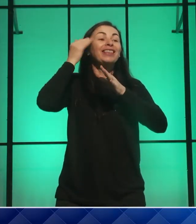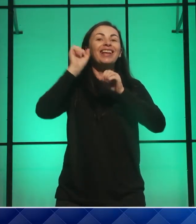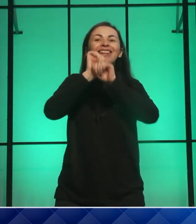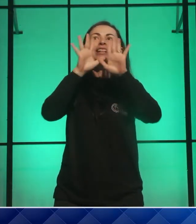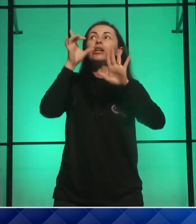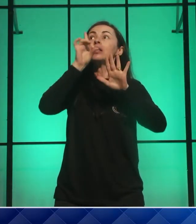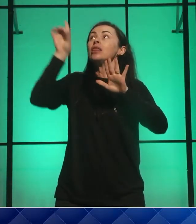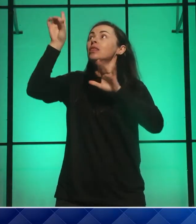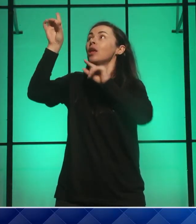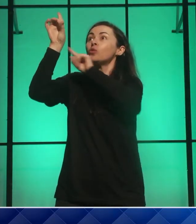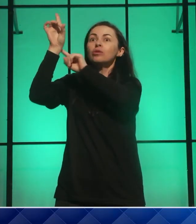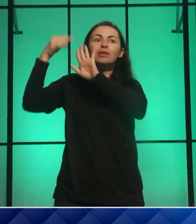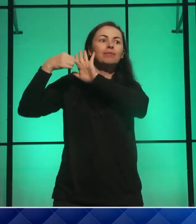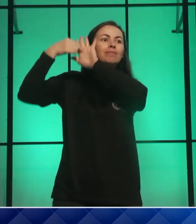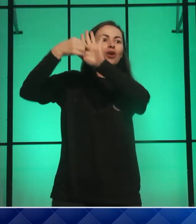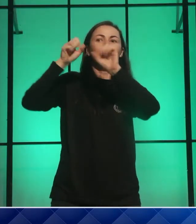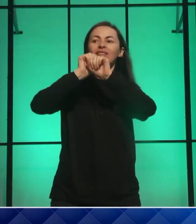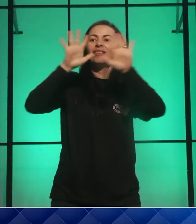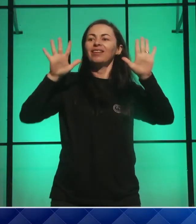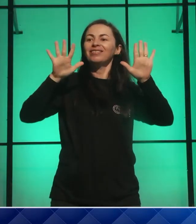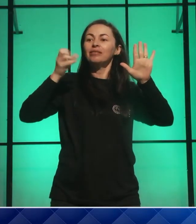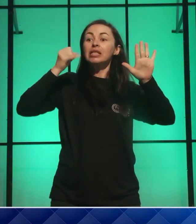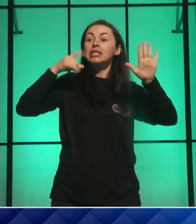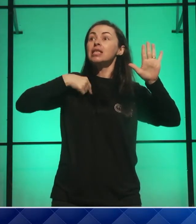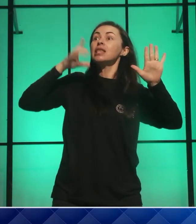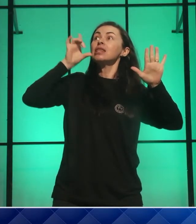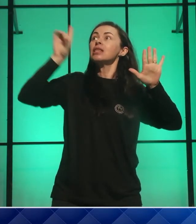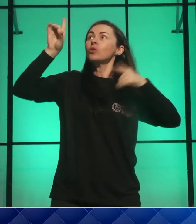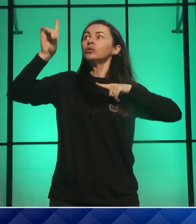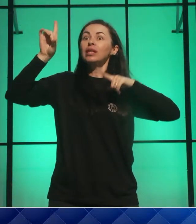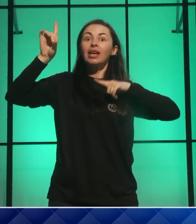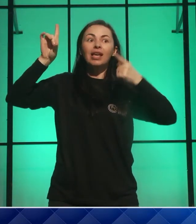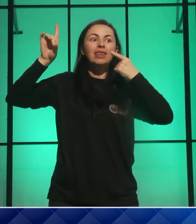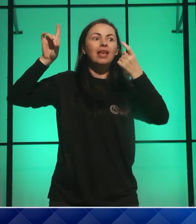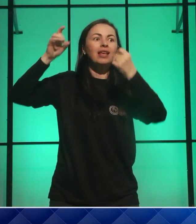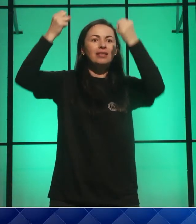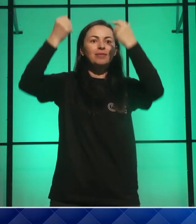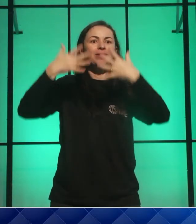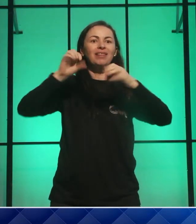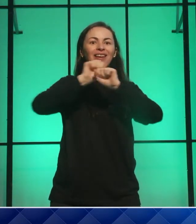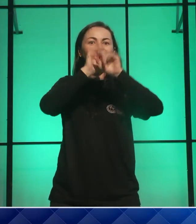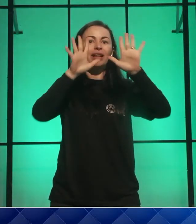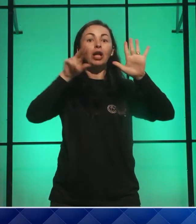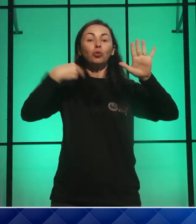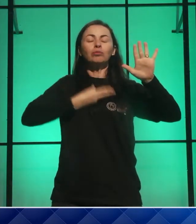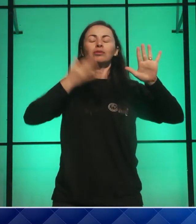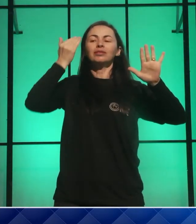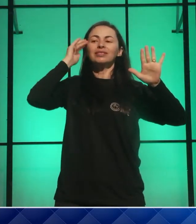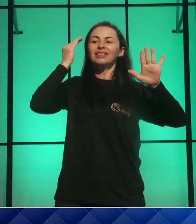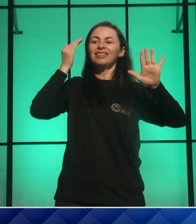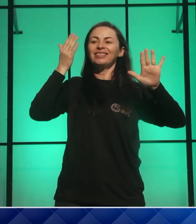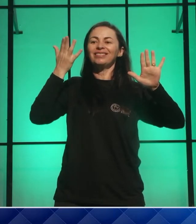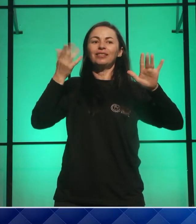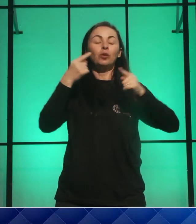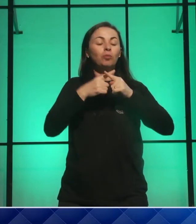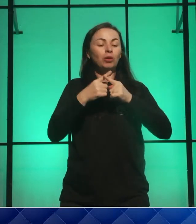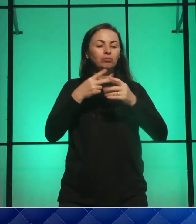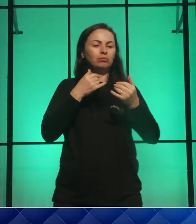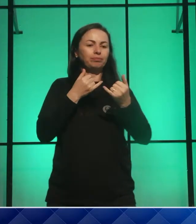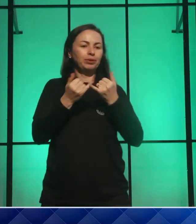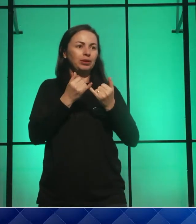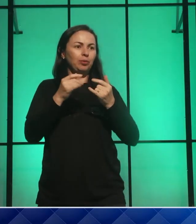se relacionaram com Deus, o conhecimento que têm é baseado naquilo que são humanos. Então,